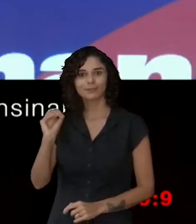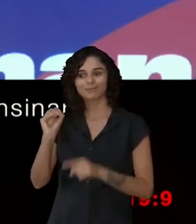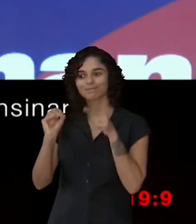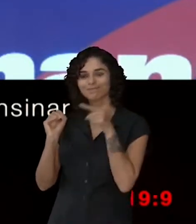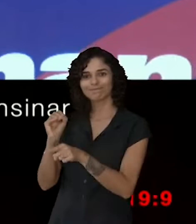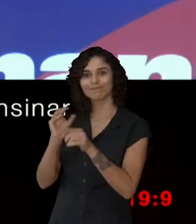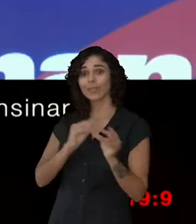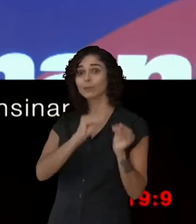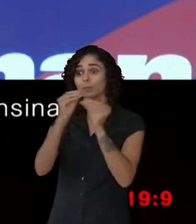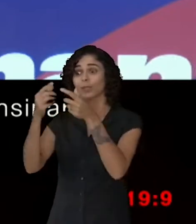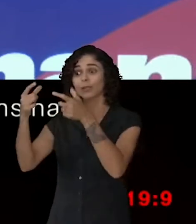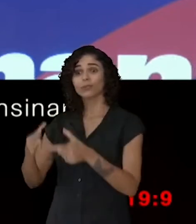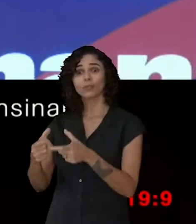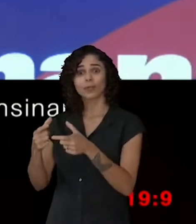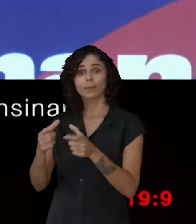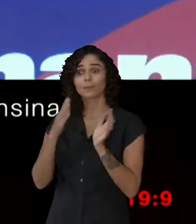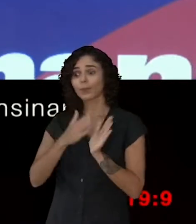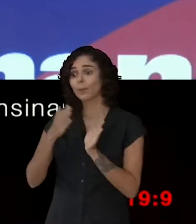bíblico.